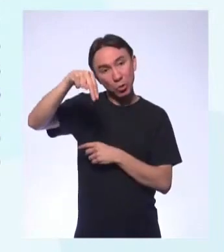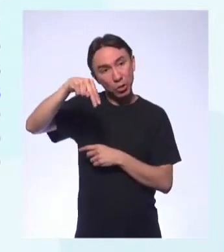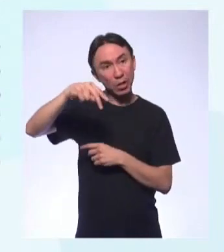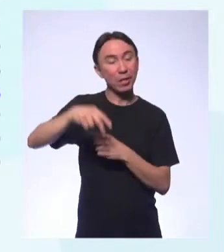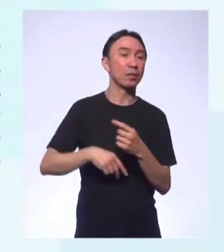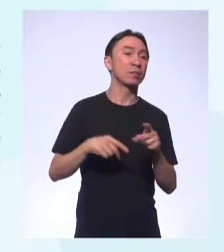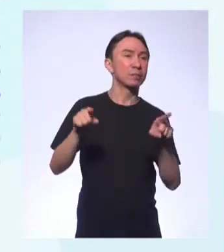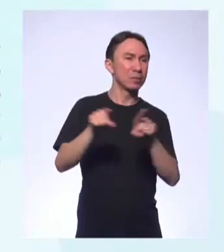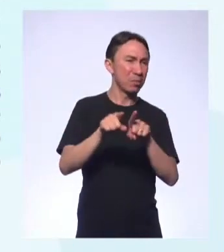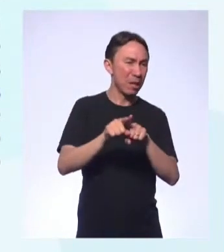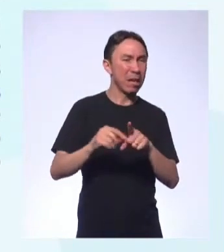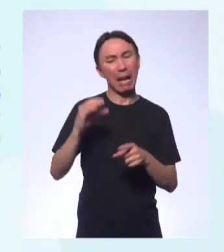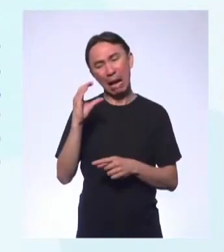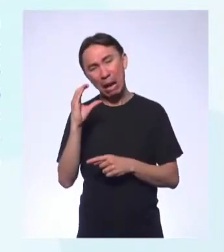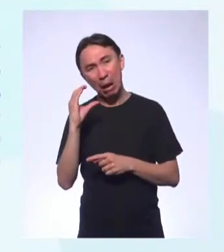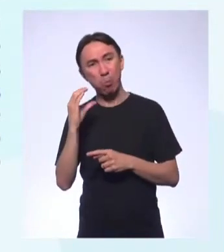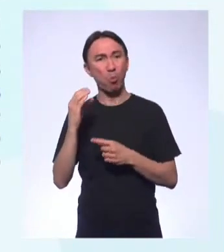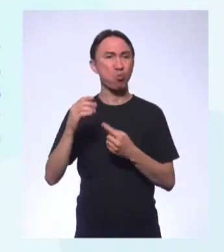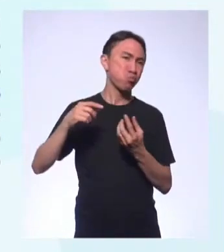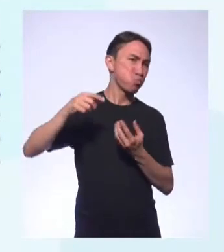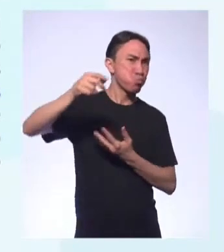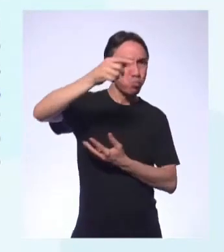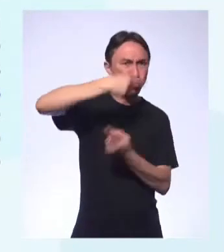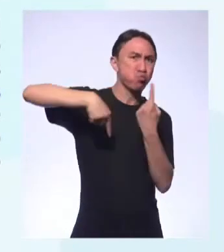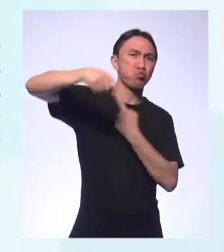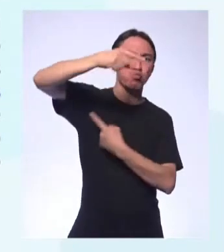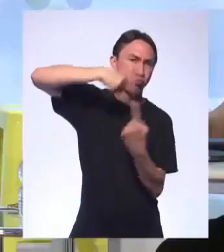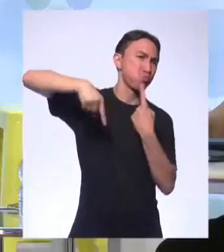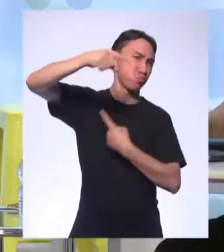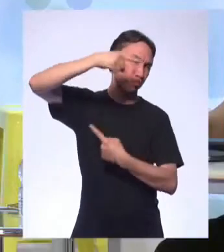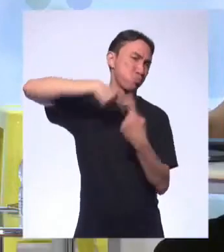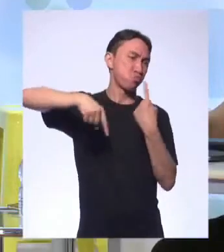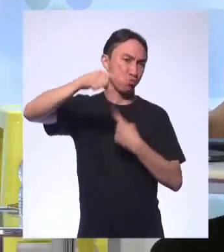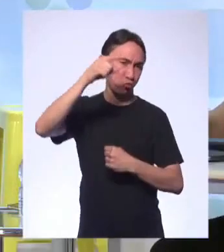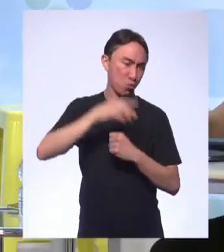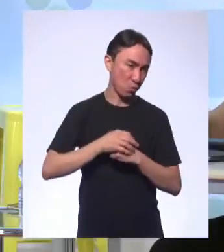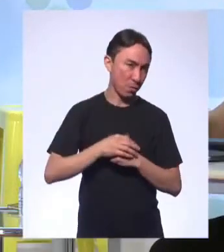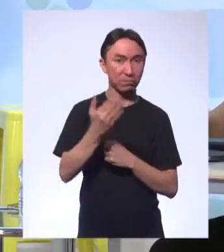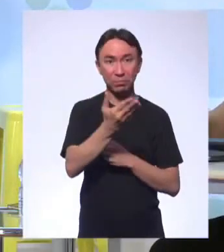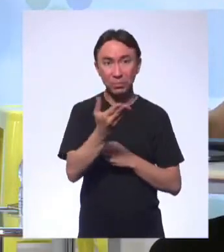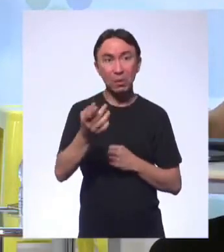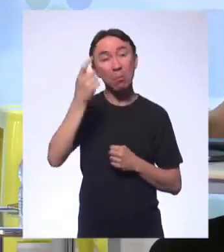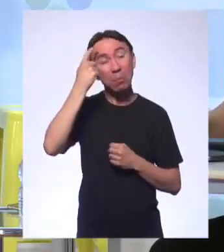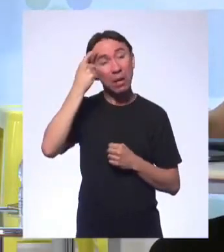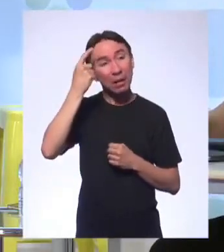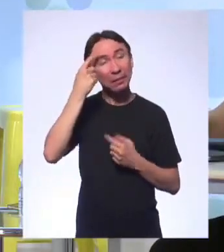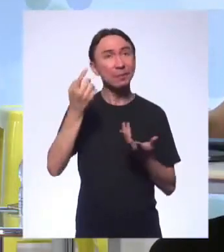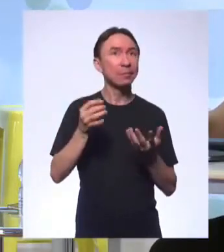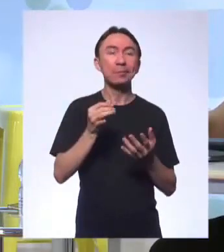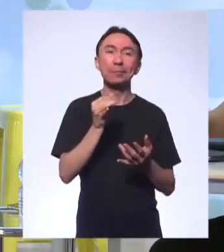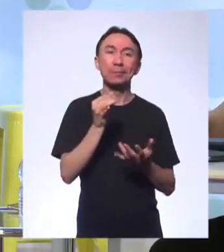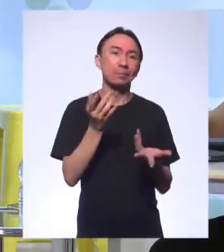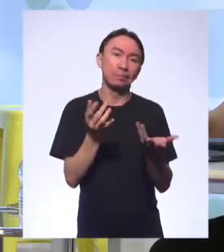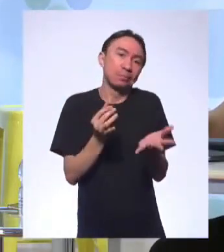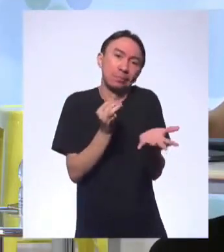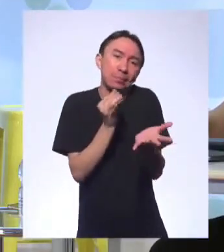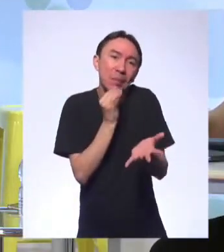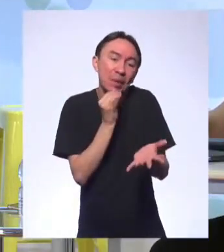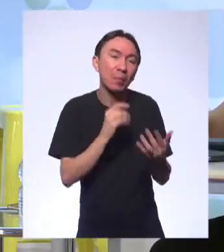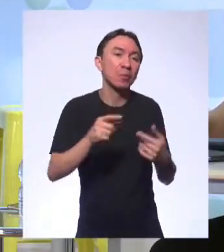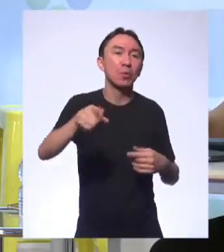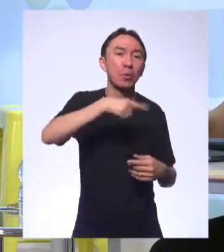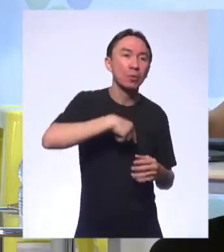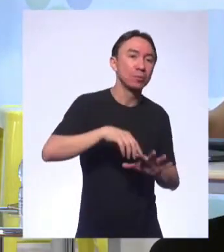do carbono e assim por diante. Portanto, se você pensar, né, na respiração, né, na nossa